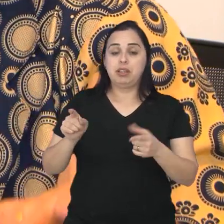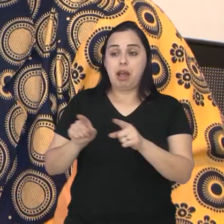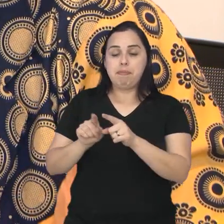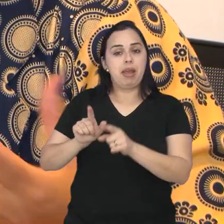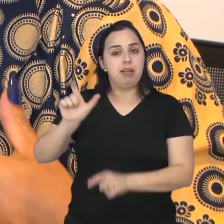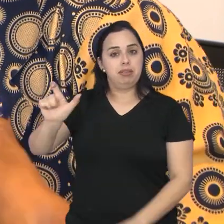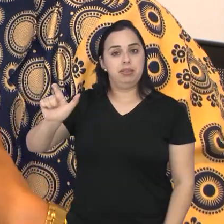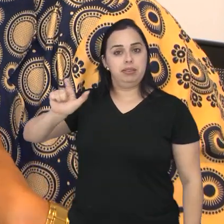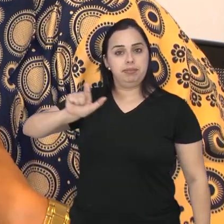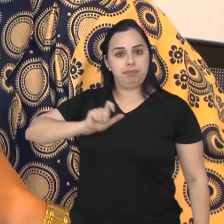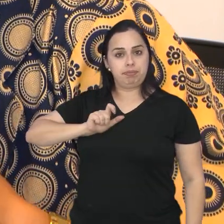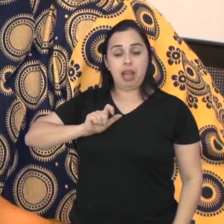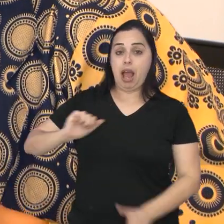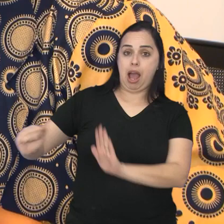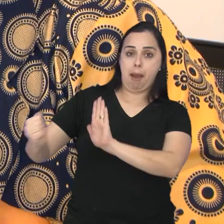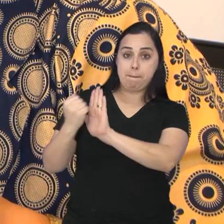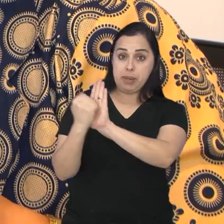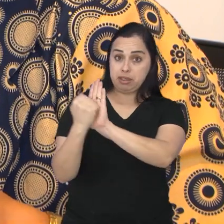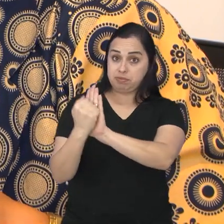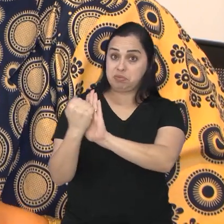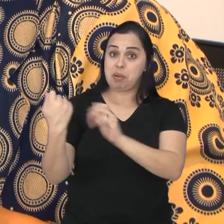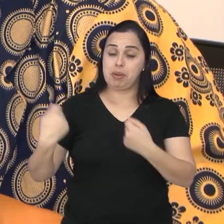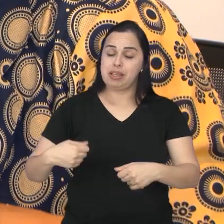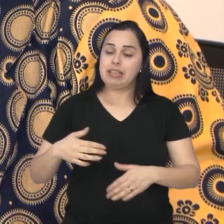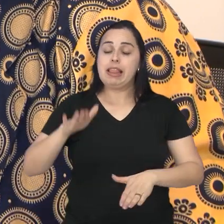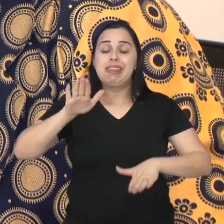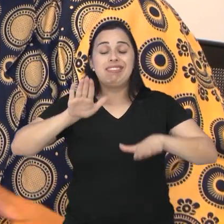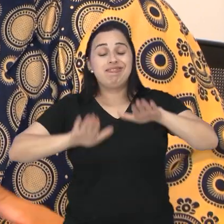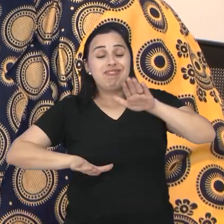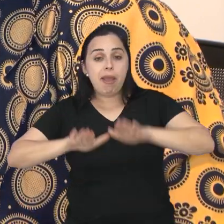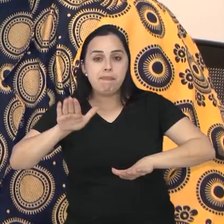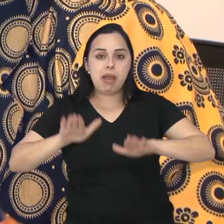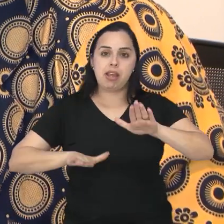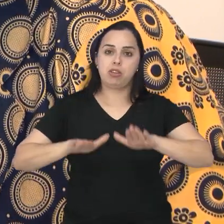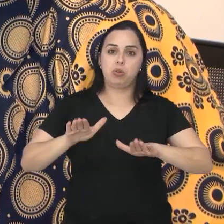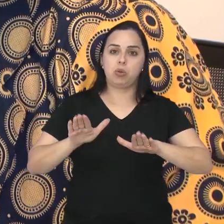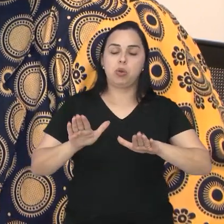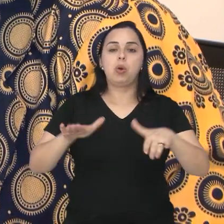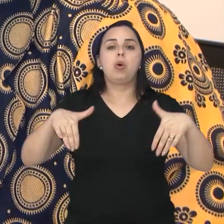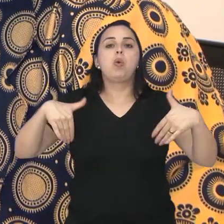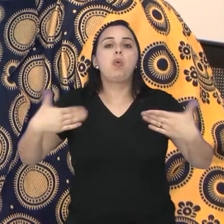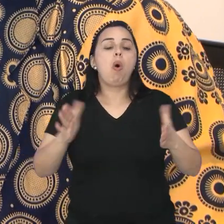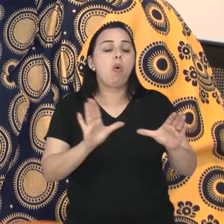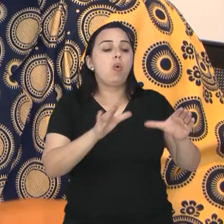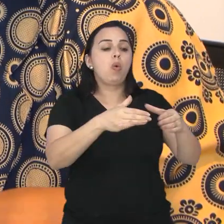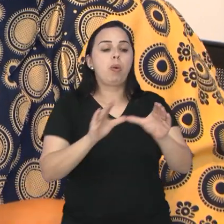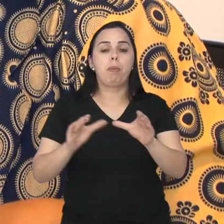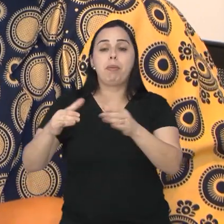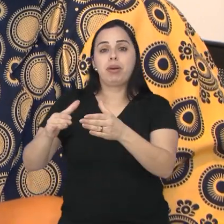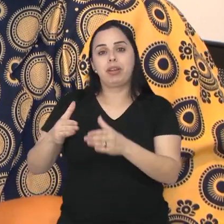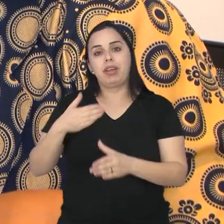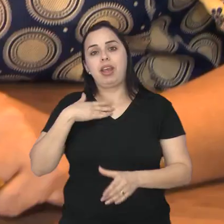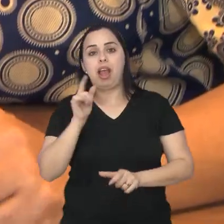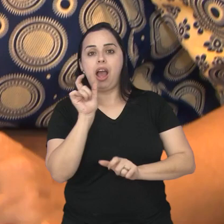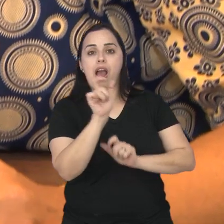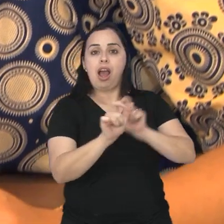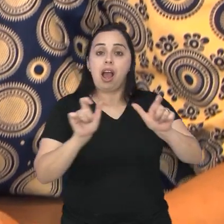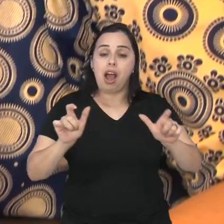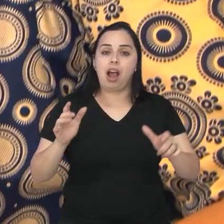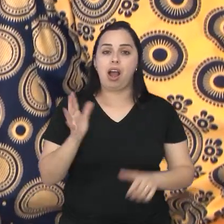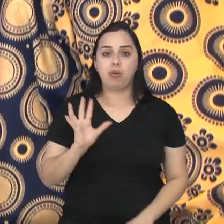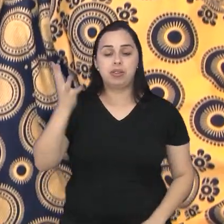desagravo daquilo que foi dito a minha pessoa diretamente então assim depende muito do grupo que foi ofendido